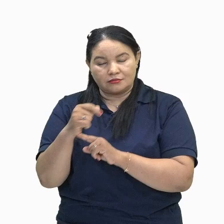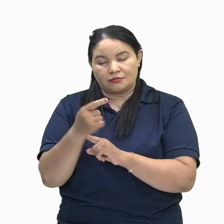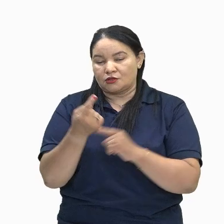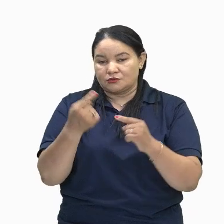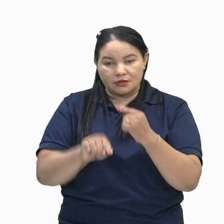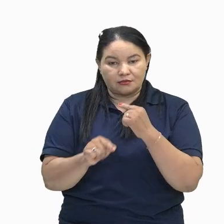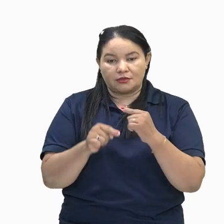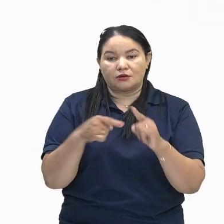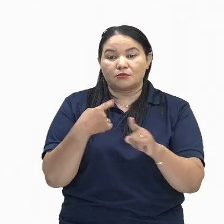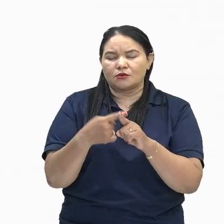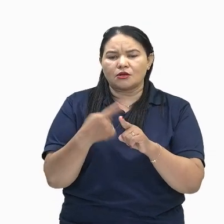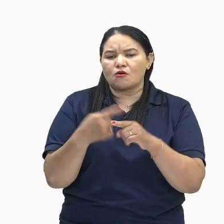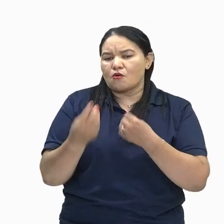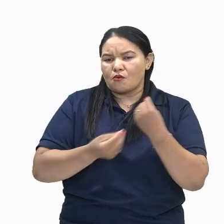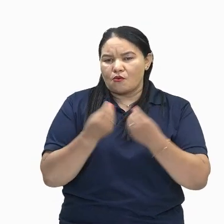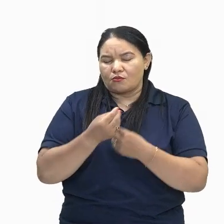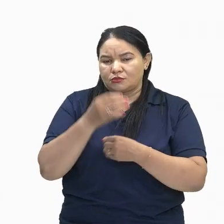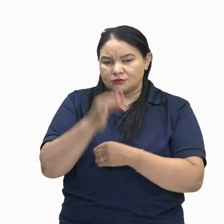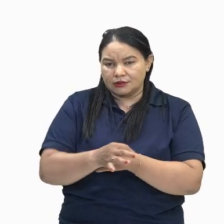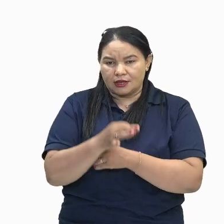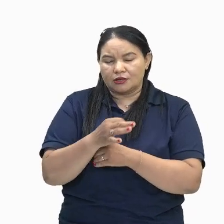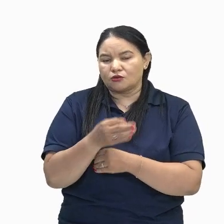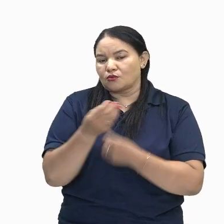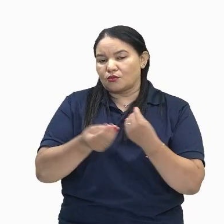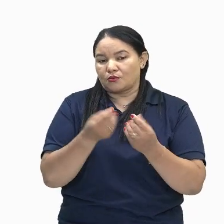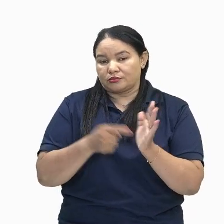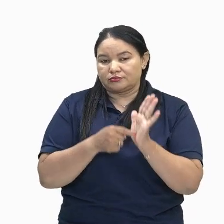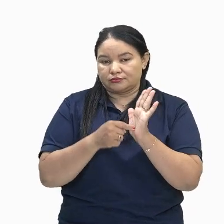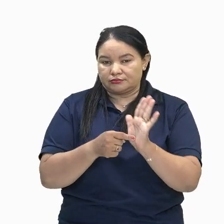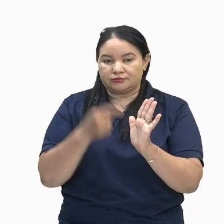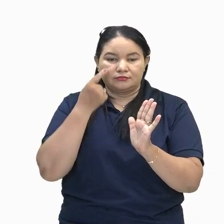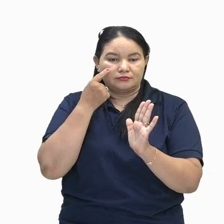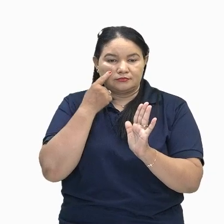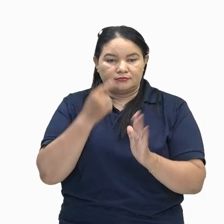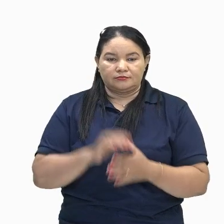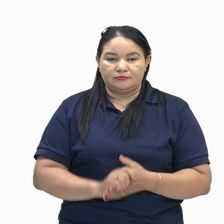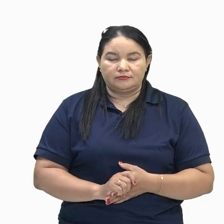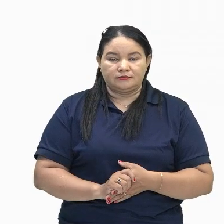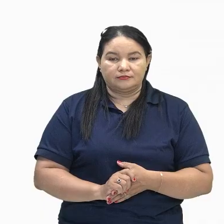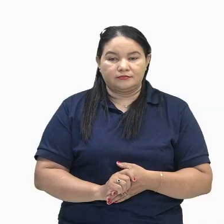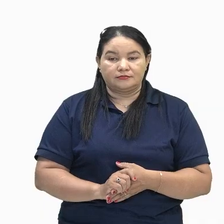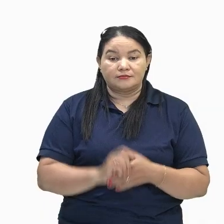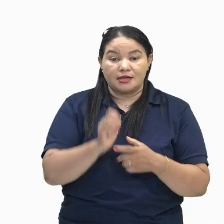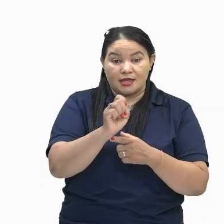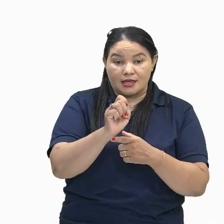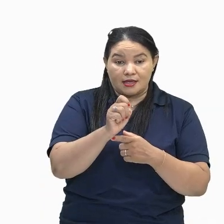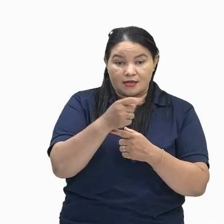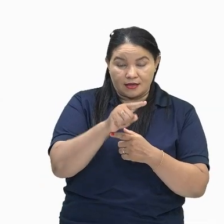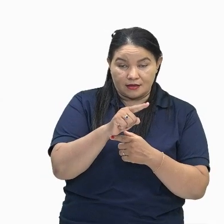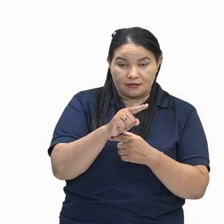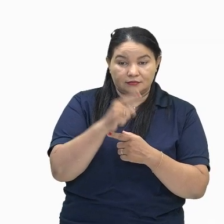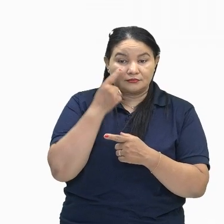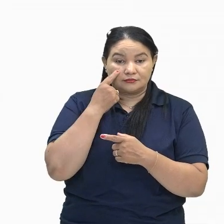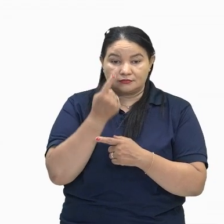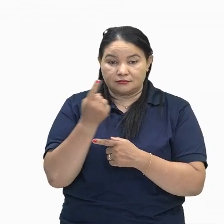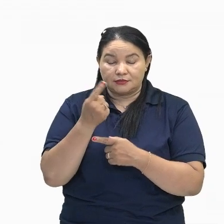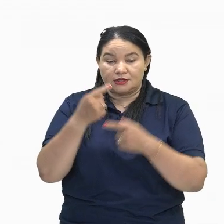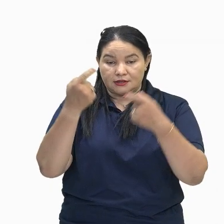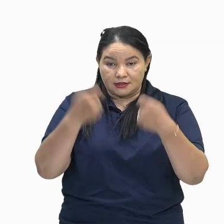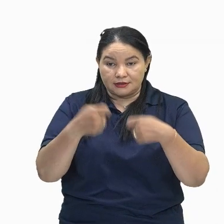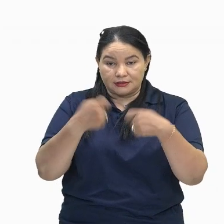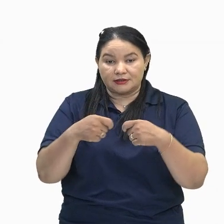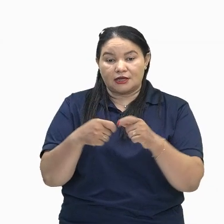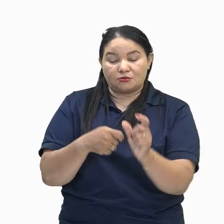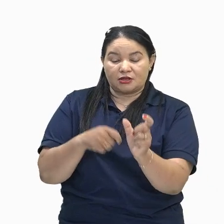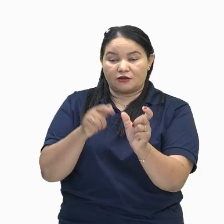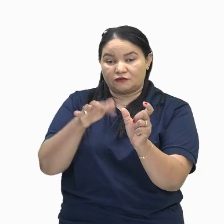ser escrita? Qual é a forma correta? Colocando aqui para vocês, é necessária, portanto, a somatória. Observe